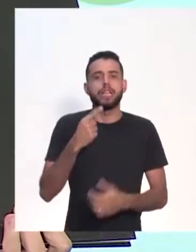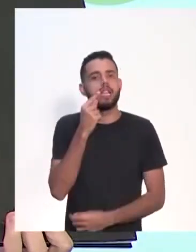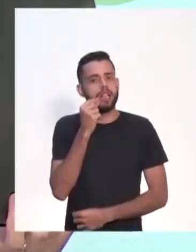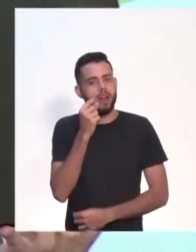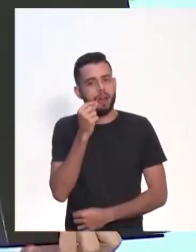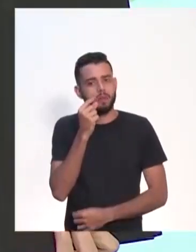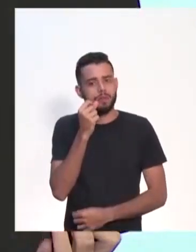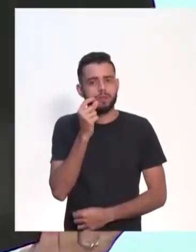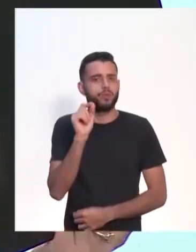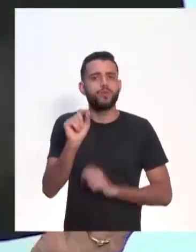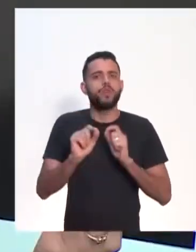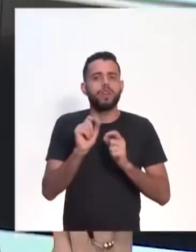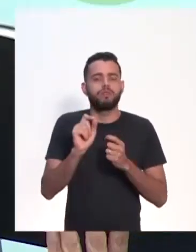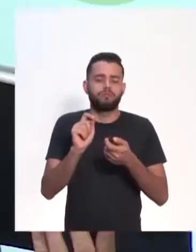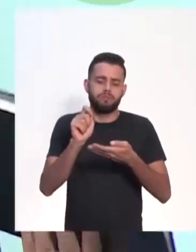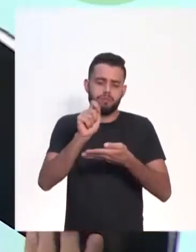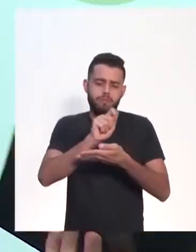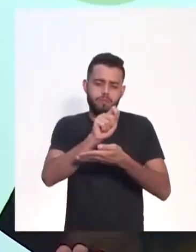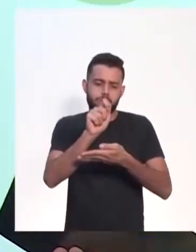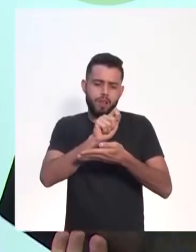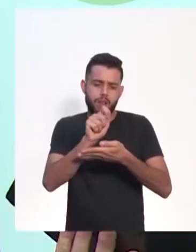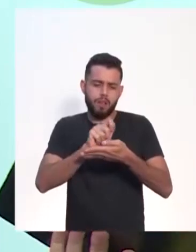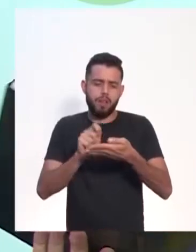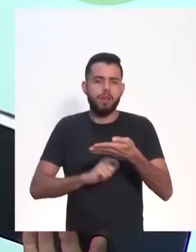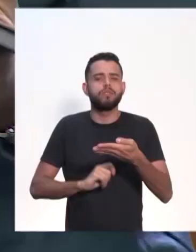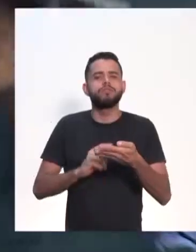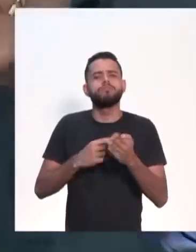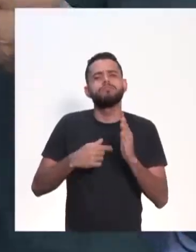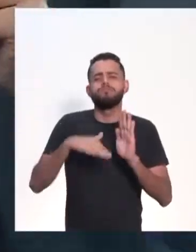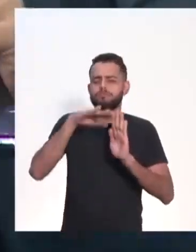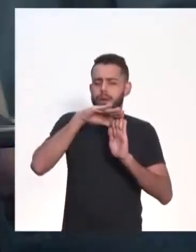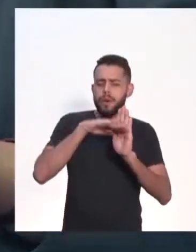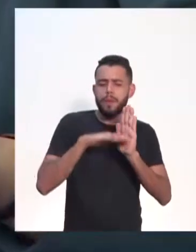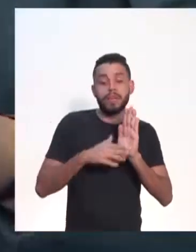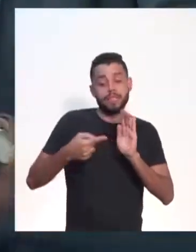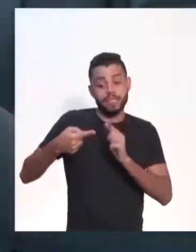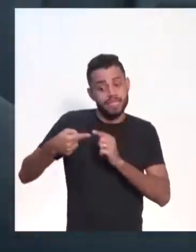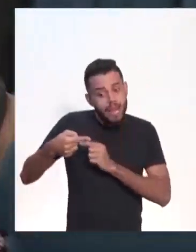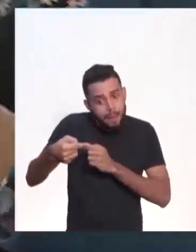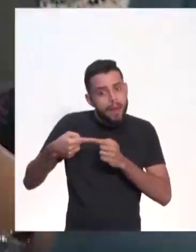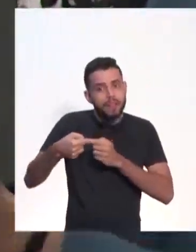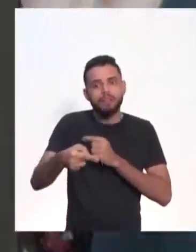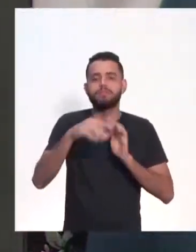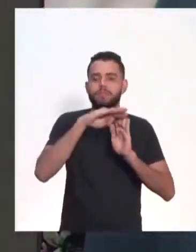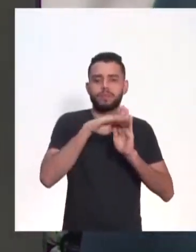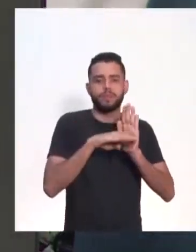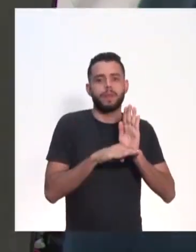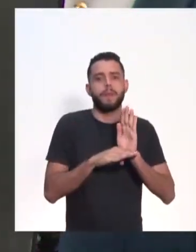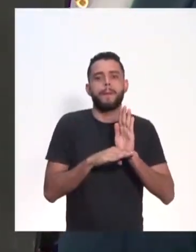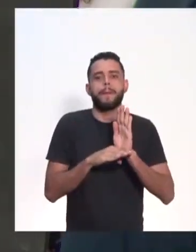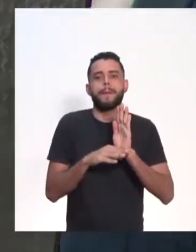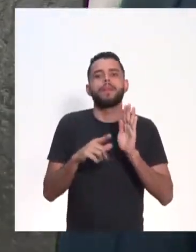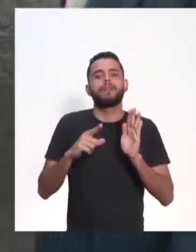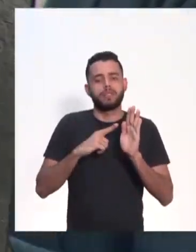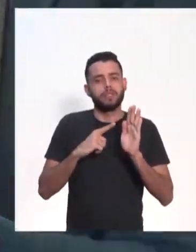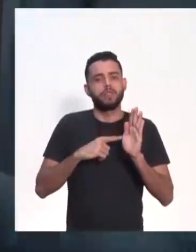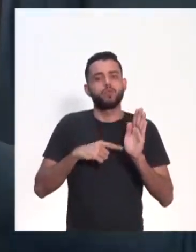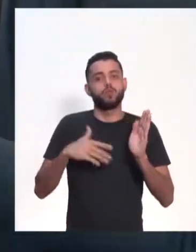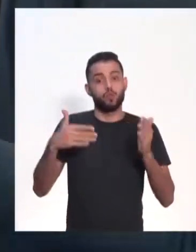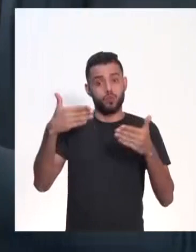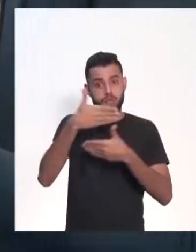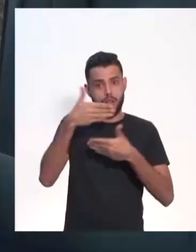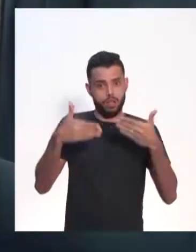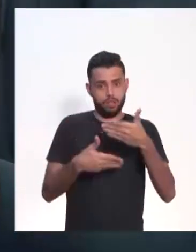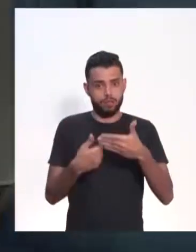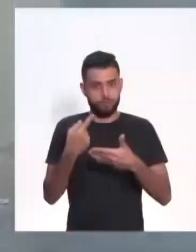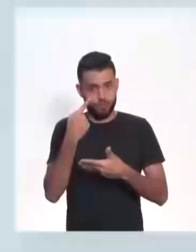lápis para poder montar uma agenda semanal. Por um exemplo, vocês vão encontrar aqui no slide um exemplo que a gente